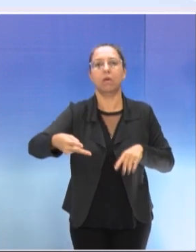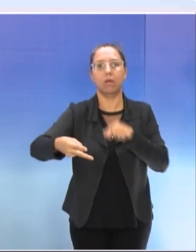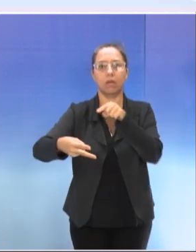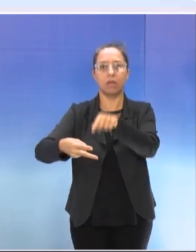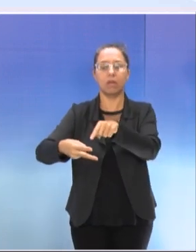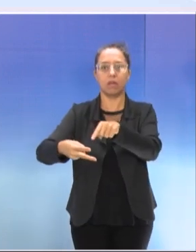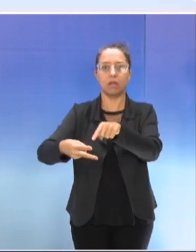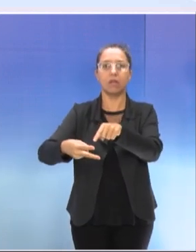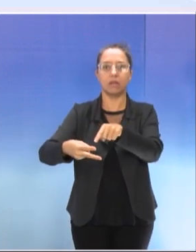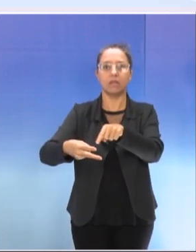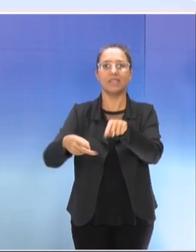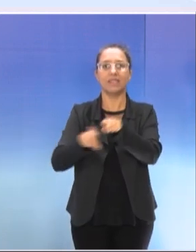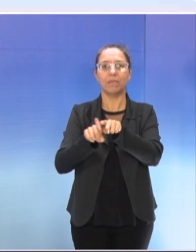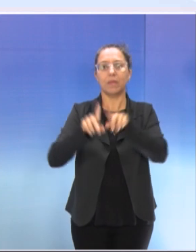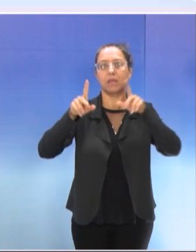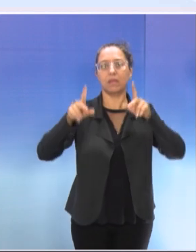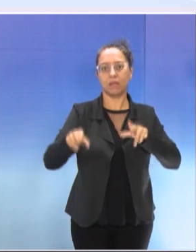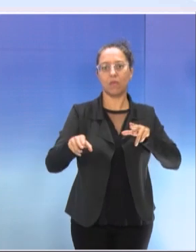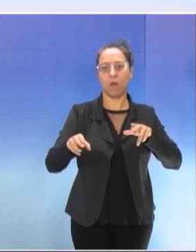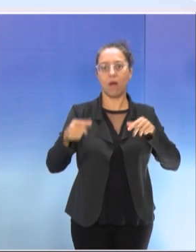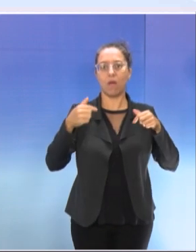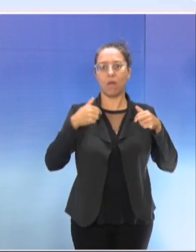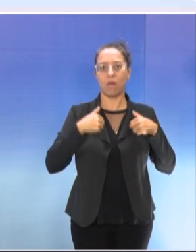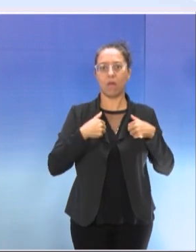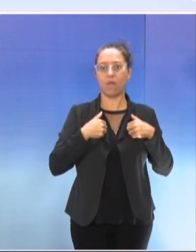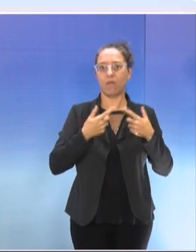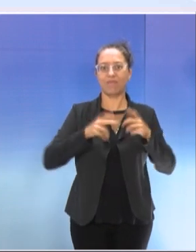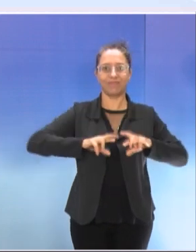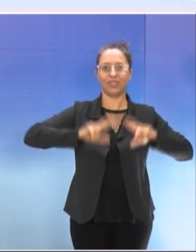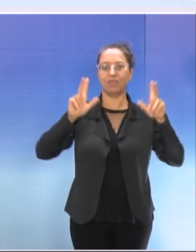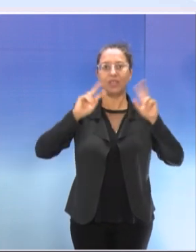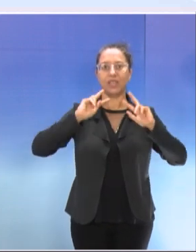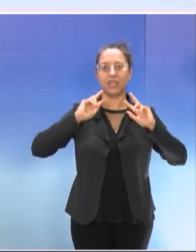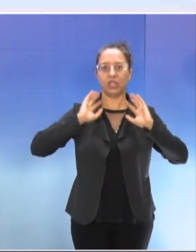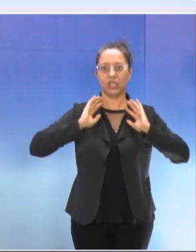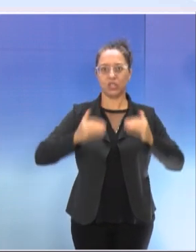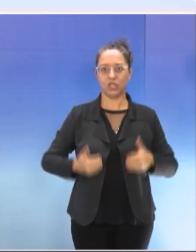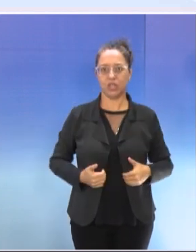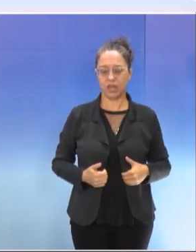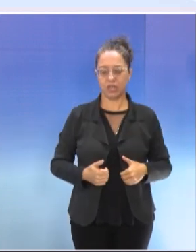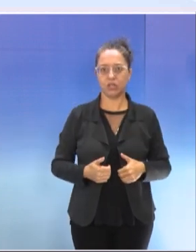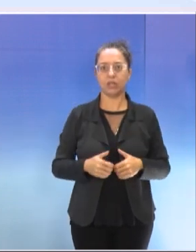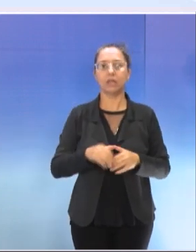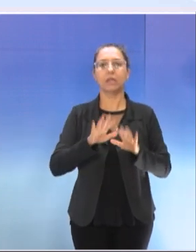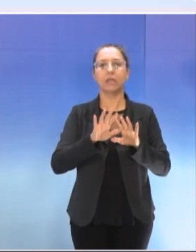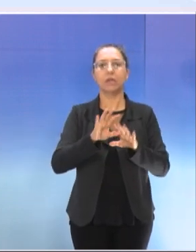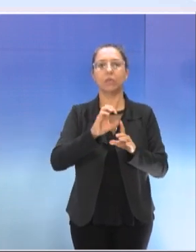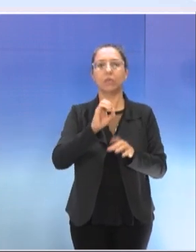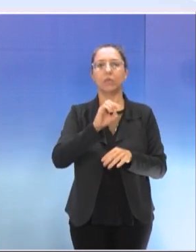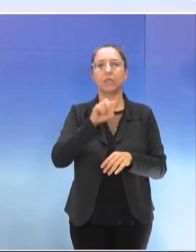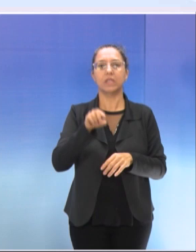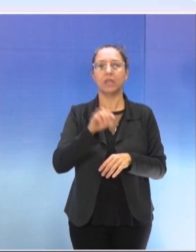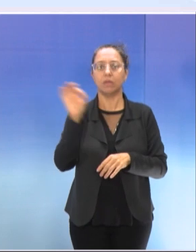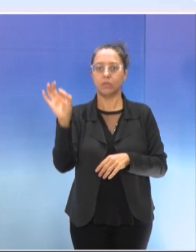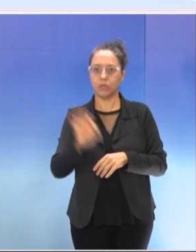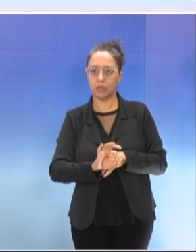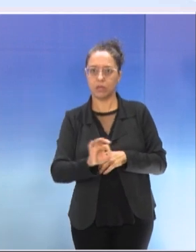probabilidade de ele ser portador desse alelo é de: letra A, 0%,